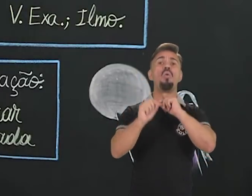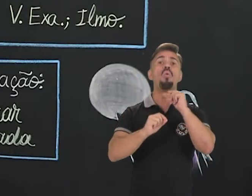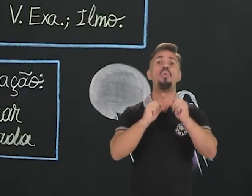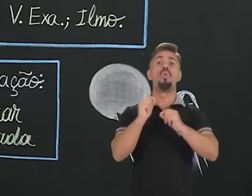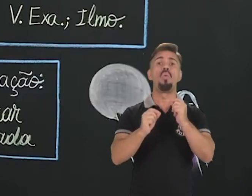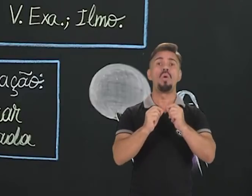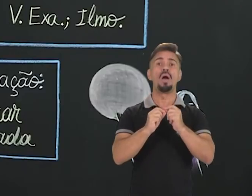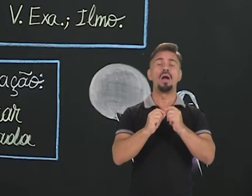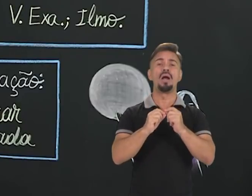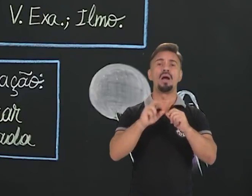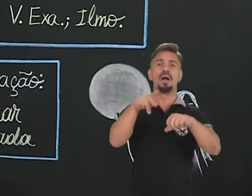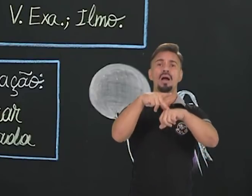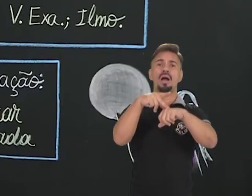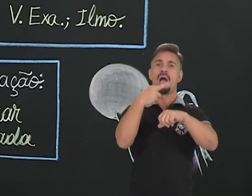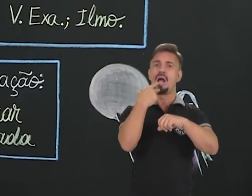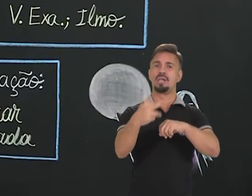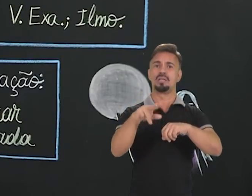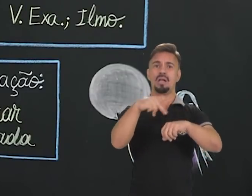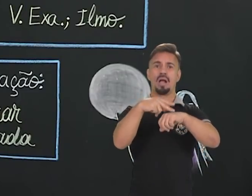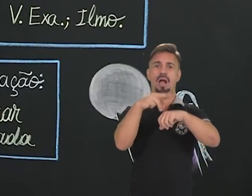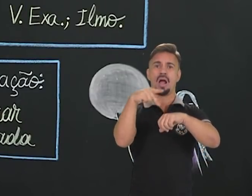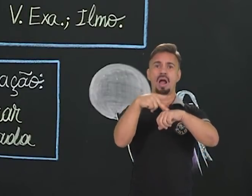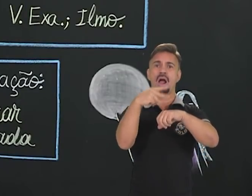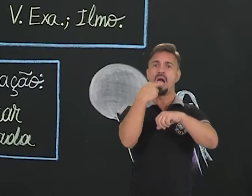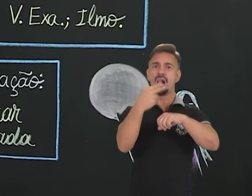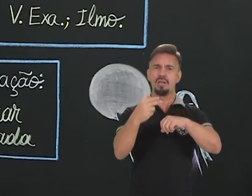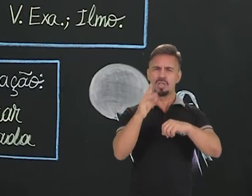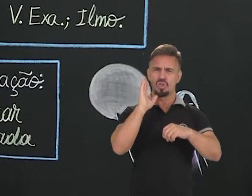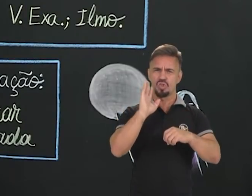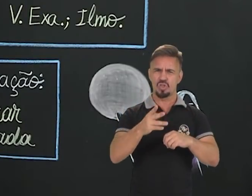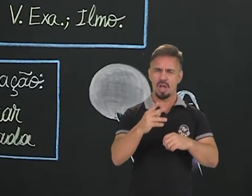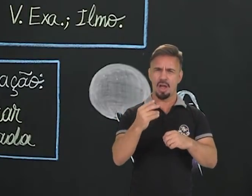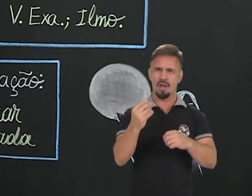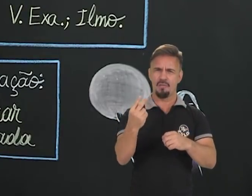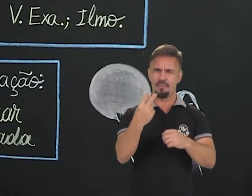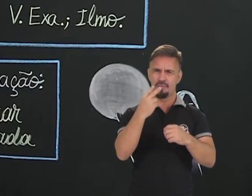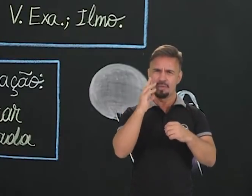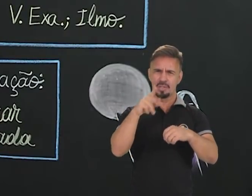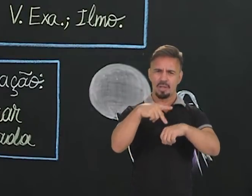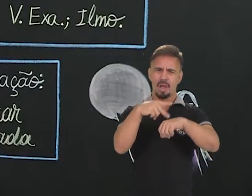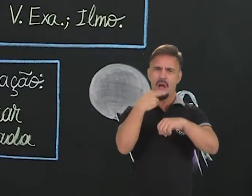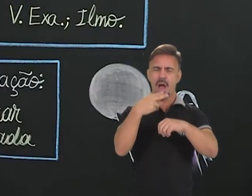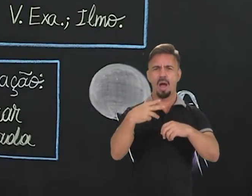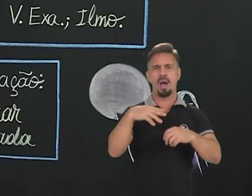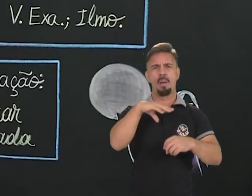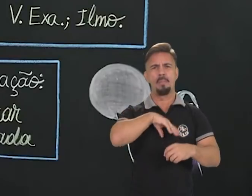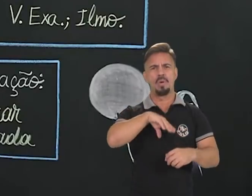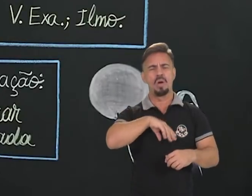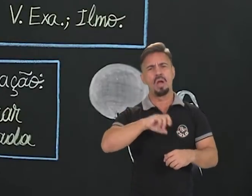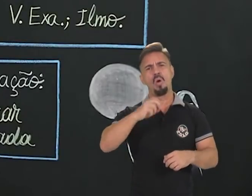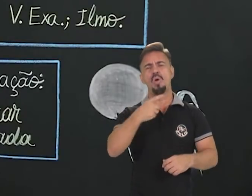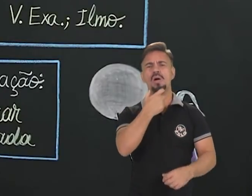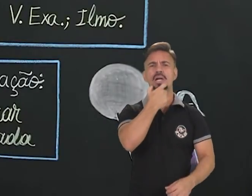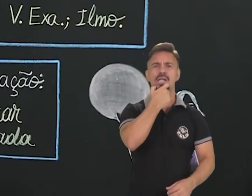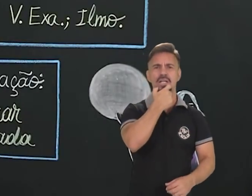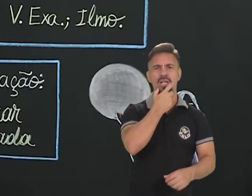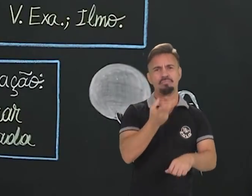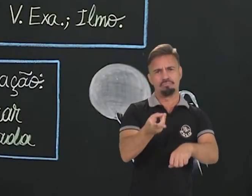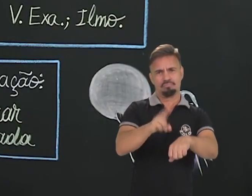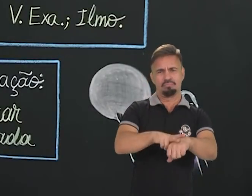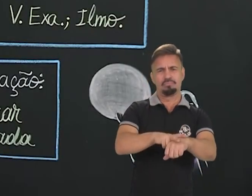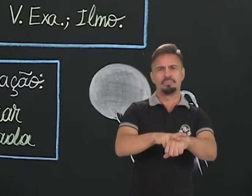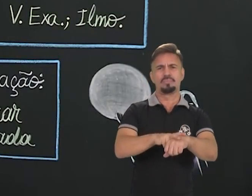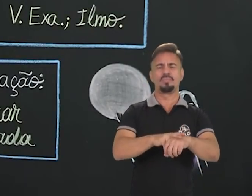de estrangeirismo. Você já deve ter ouvido falar sobre isso ou na aula de português, ou na aula de inglês, ou nas duas